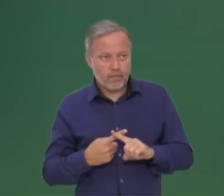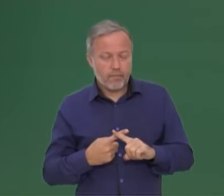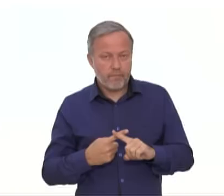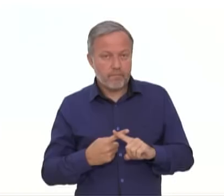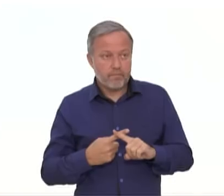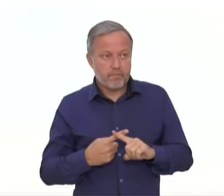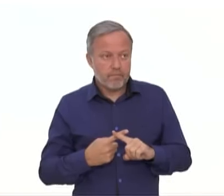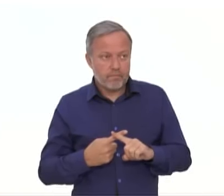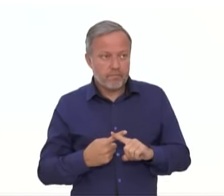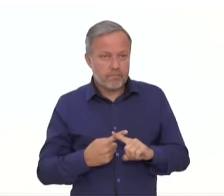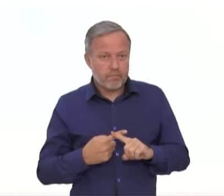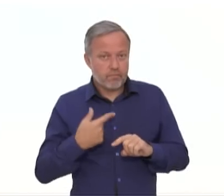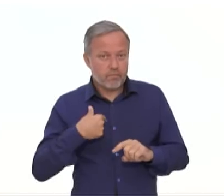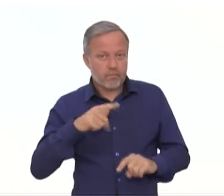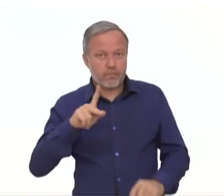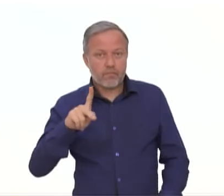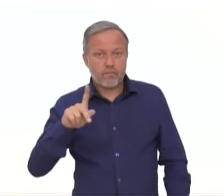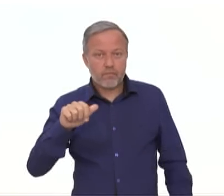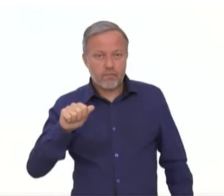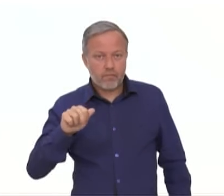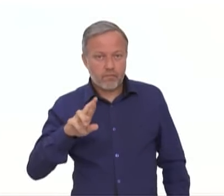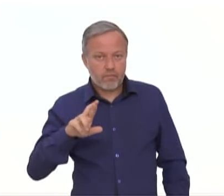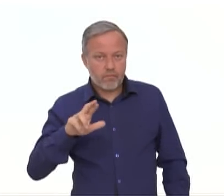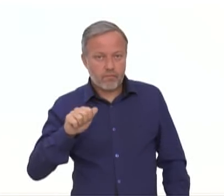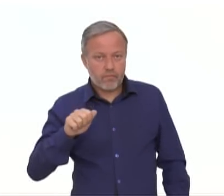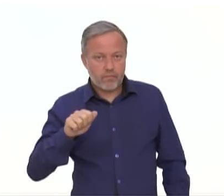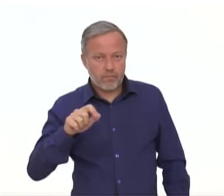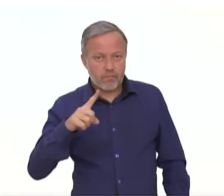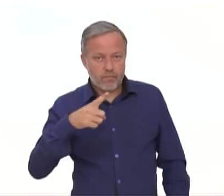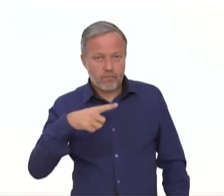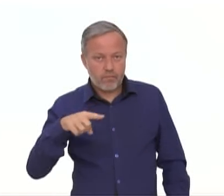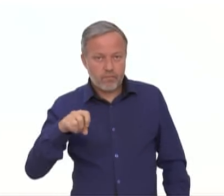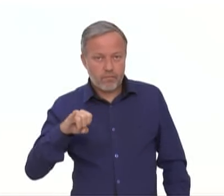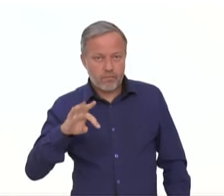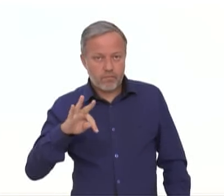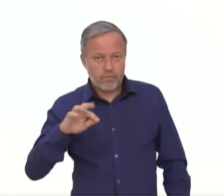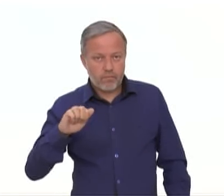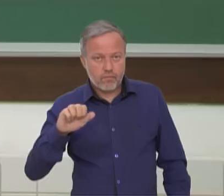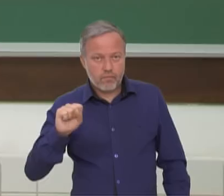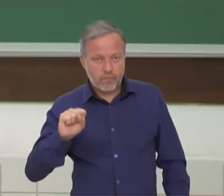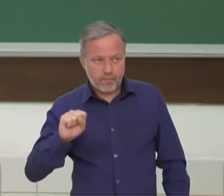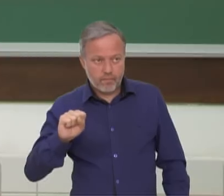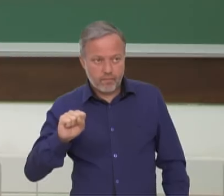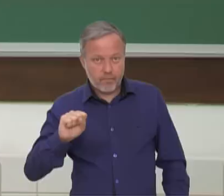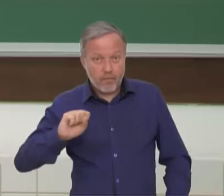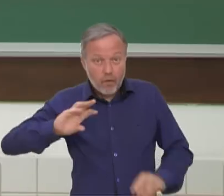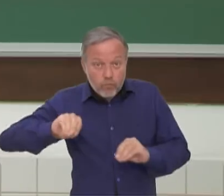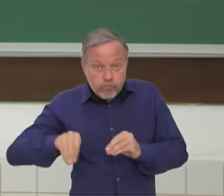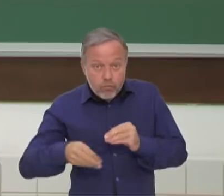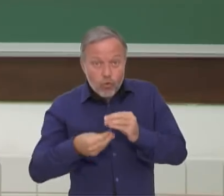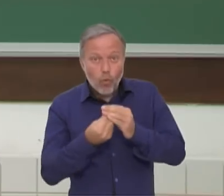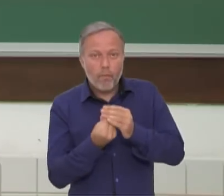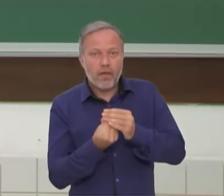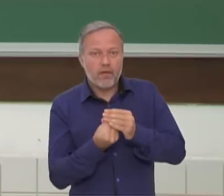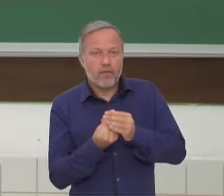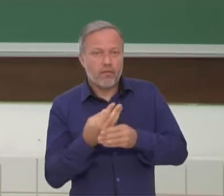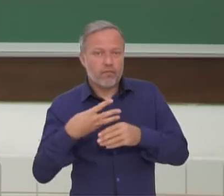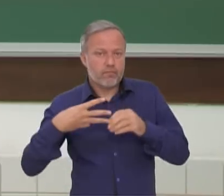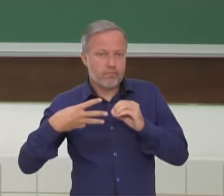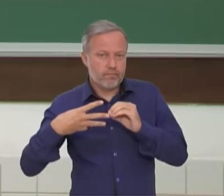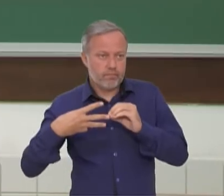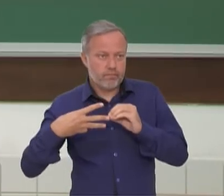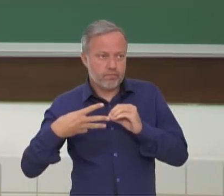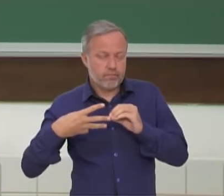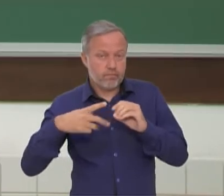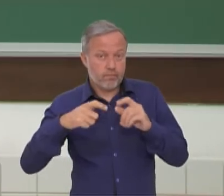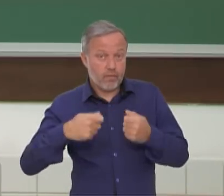dizemos que os vírus são parasitas intracelulares obrigatórios. Ele não consegue se reproduzir sozinho,